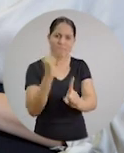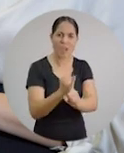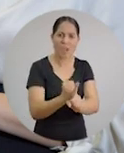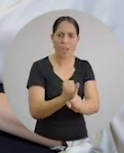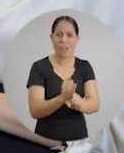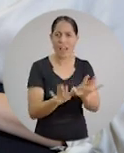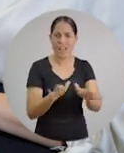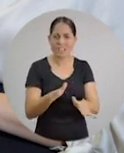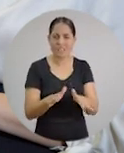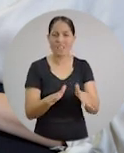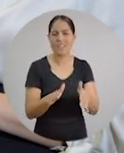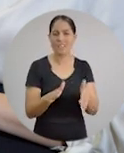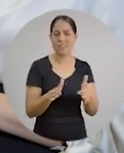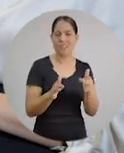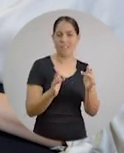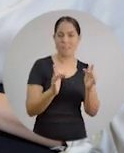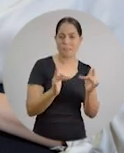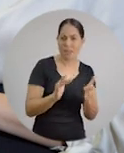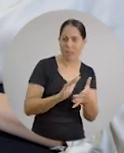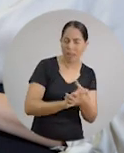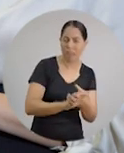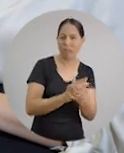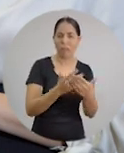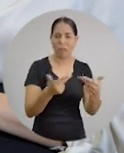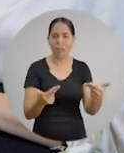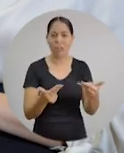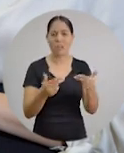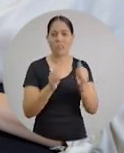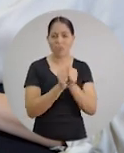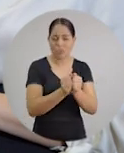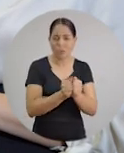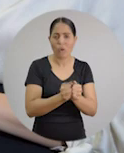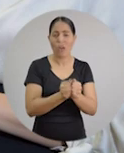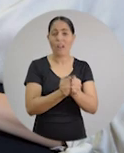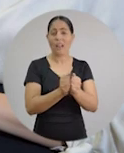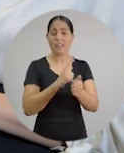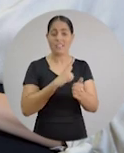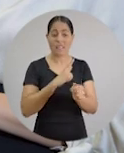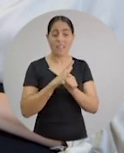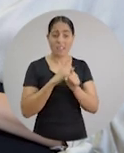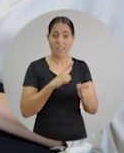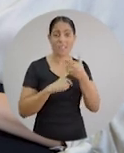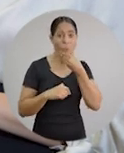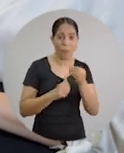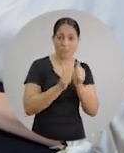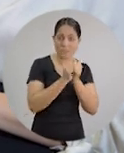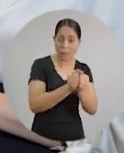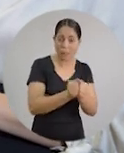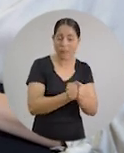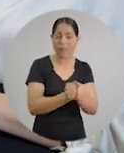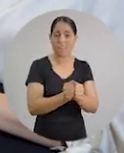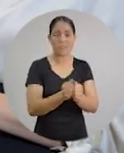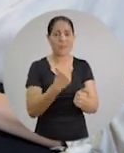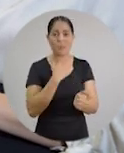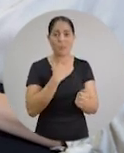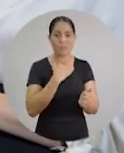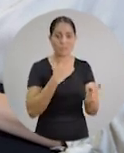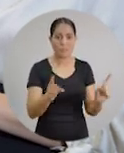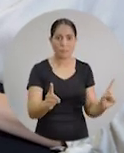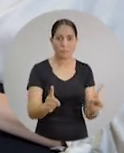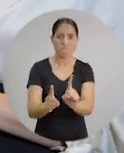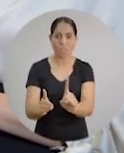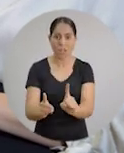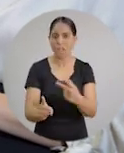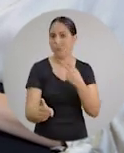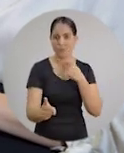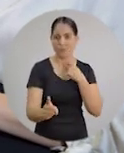assassinadas por companheiros, por exemplo, elas tinham já uma medida restritiva, esses companheiros não podiam aproximar